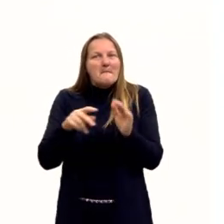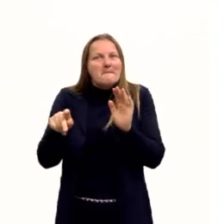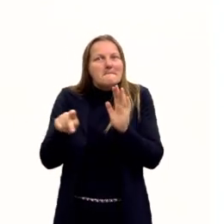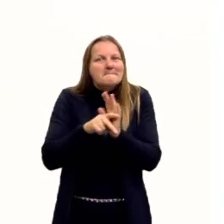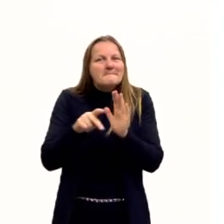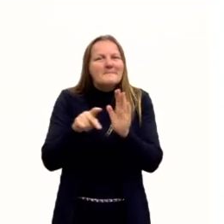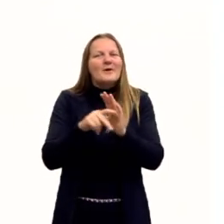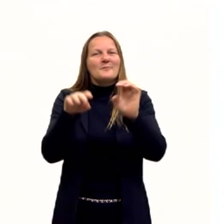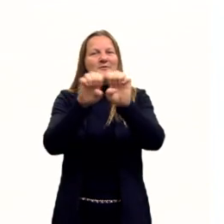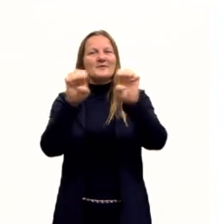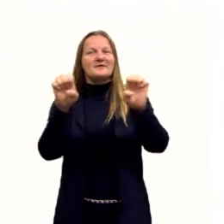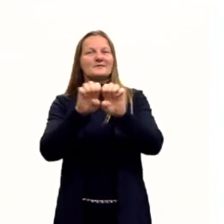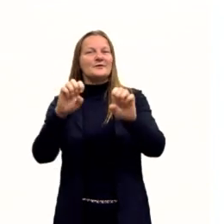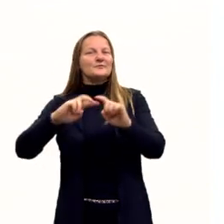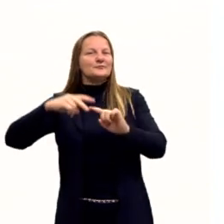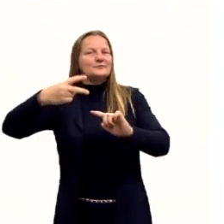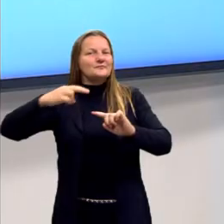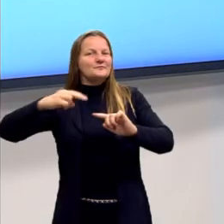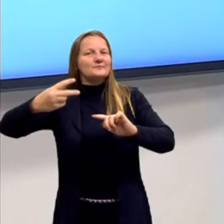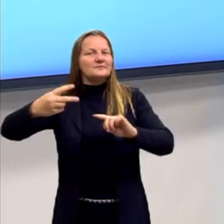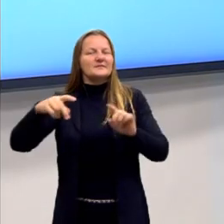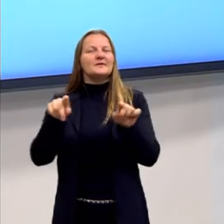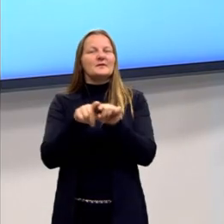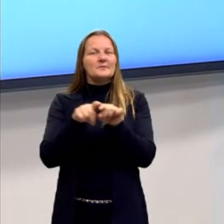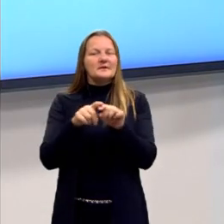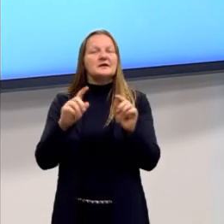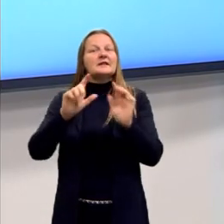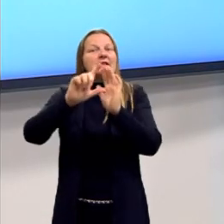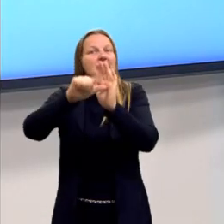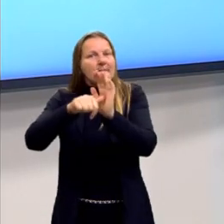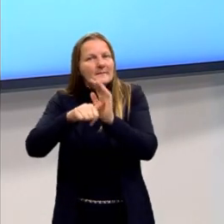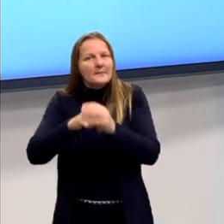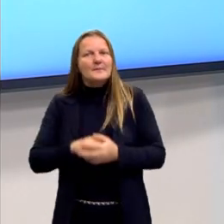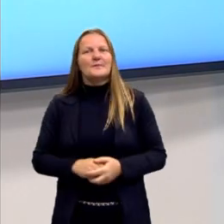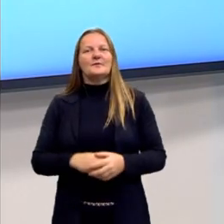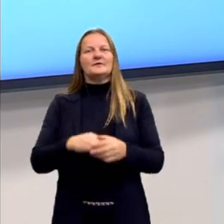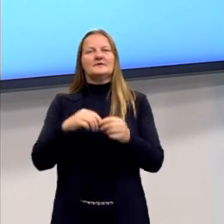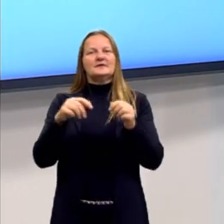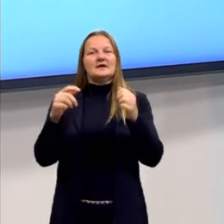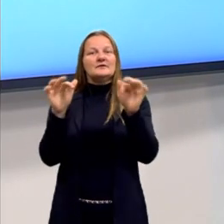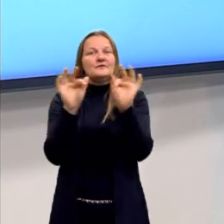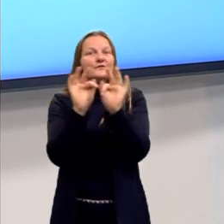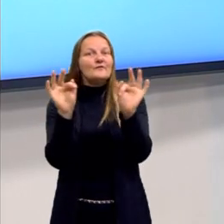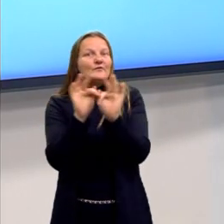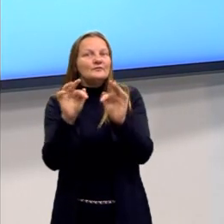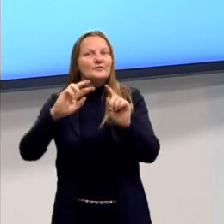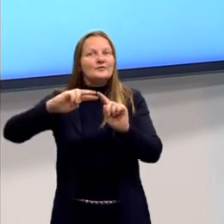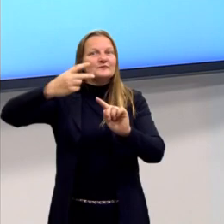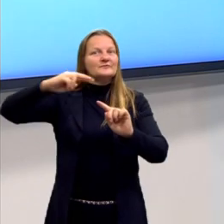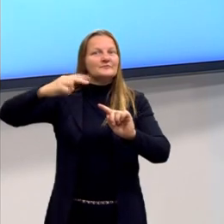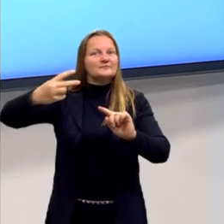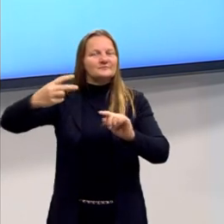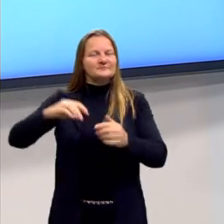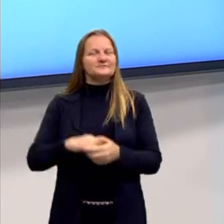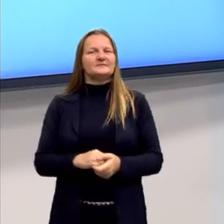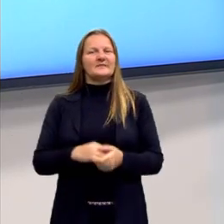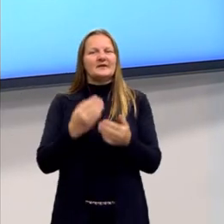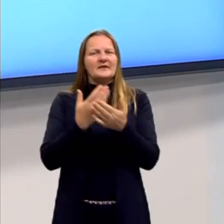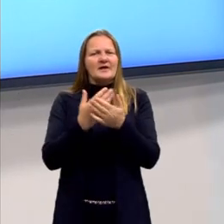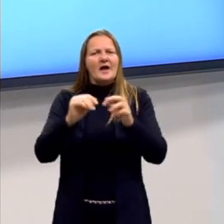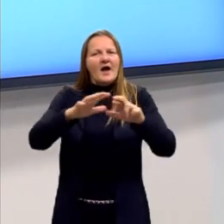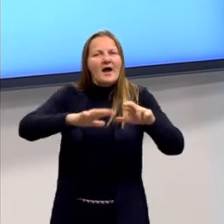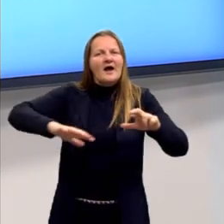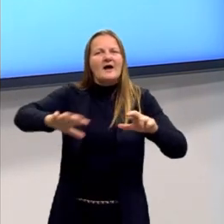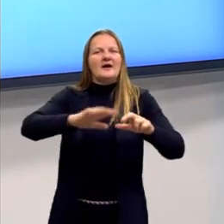estudo das equações exponenciais e posteriormente Então as funções exponenciais essa